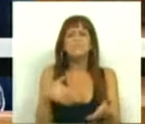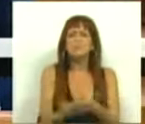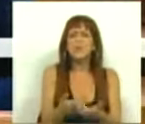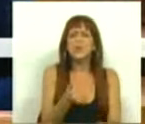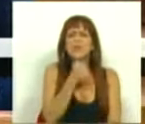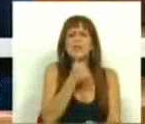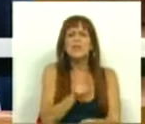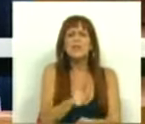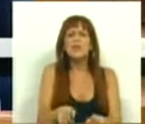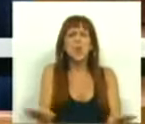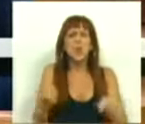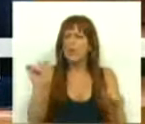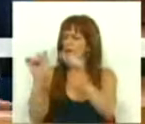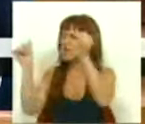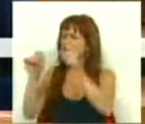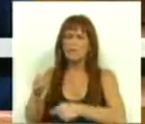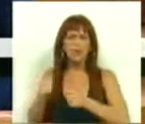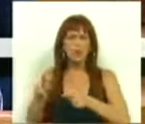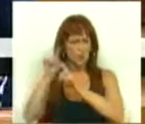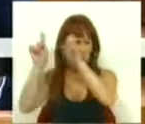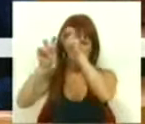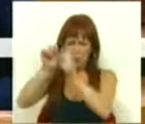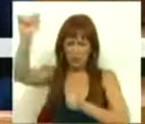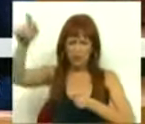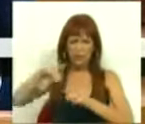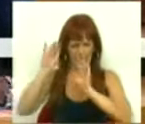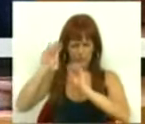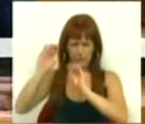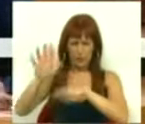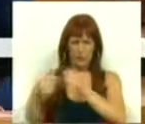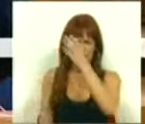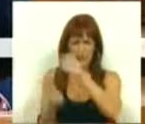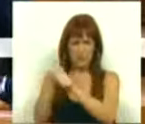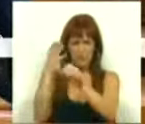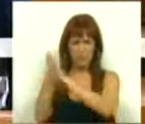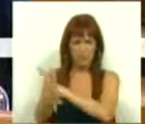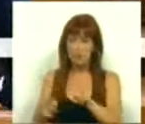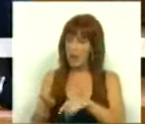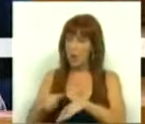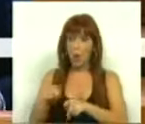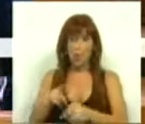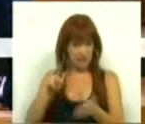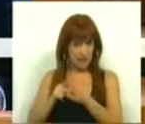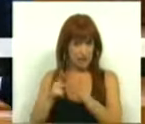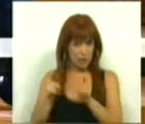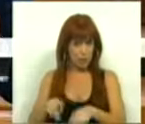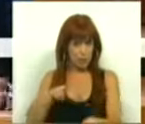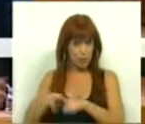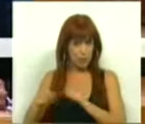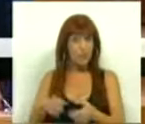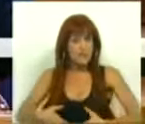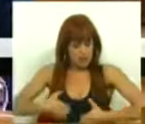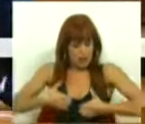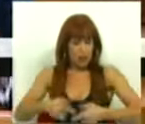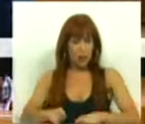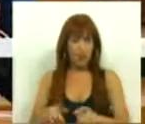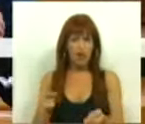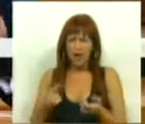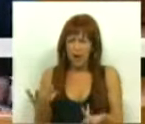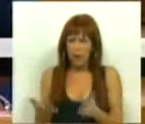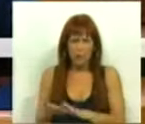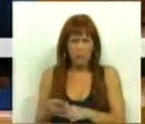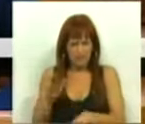surgisse decididamente um novo sistema capaz de qualificar, formar e criar emprego. É o que faz tecnicamente e politicamente sentido e é o